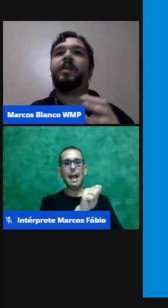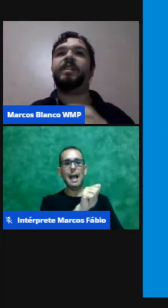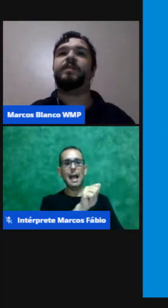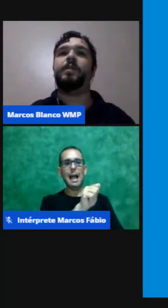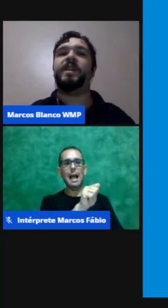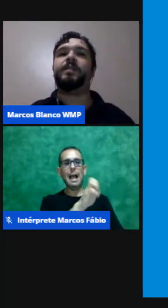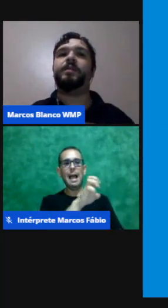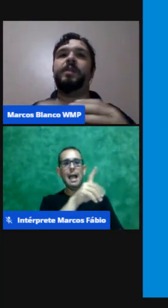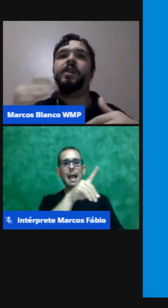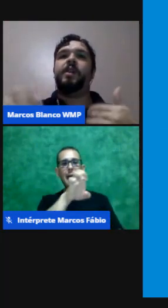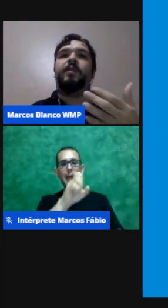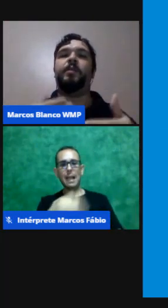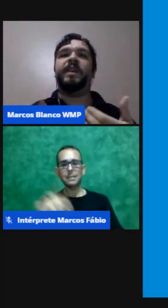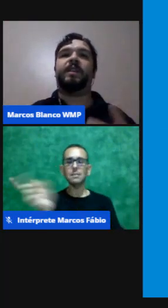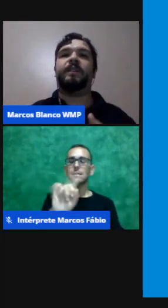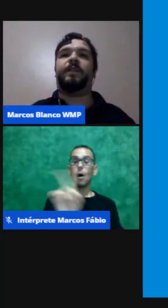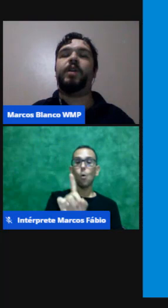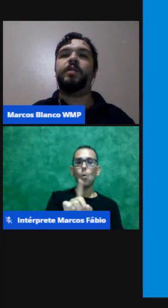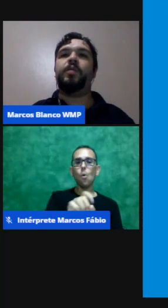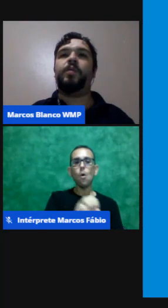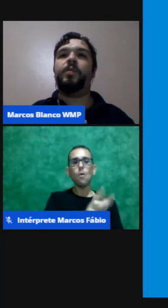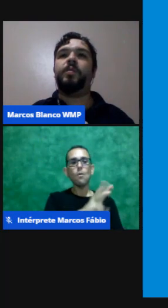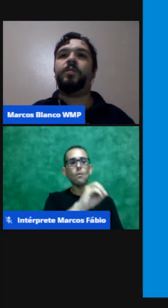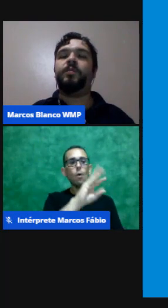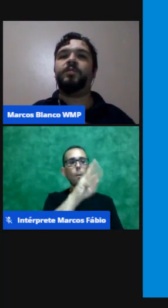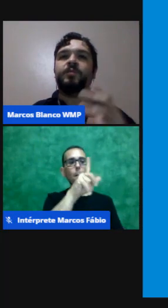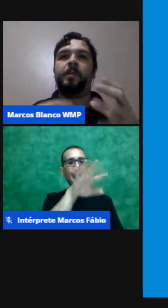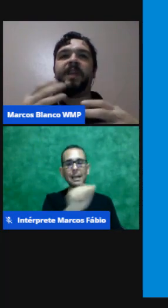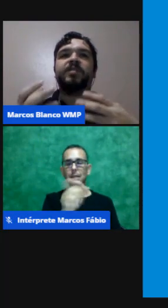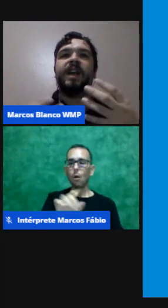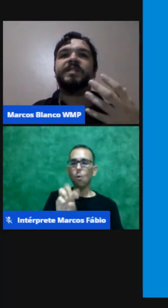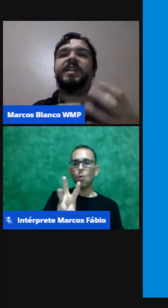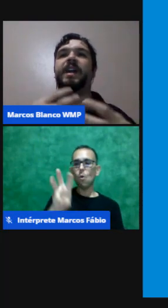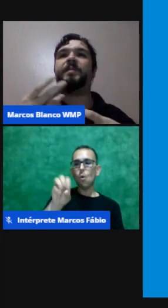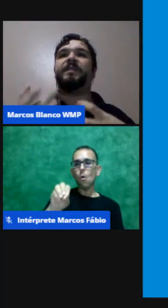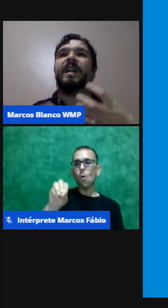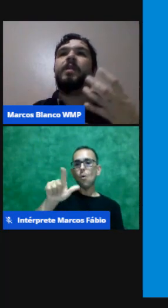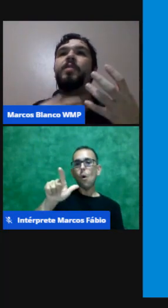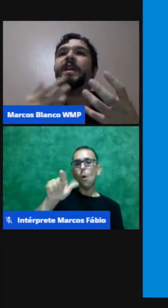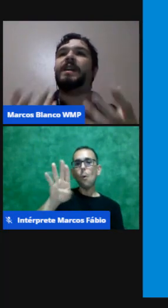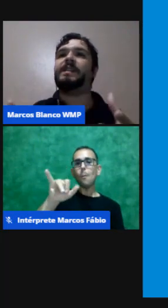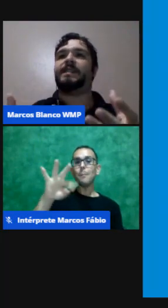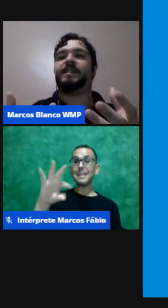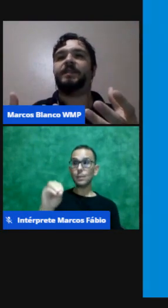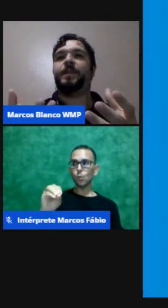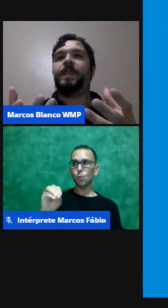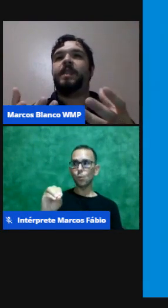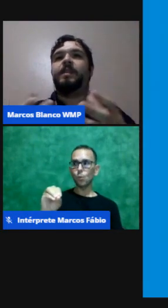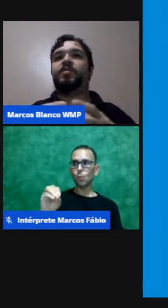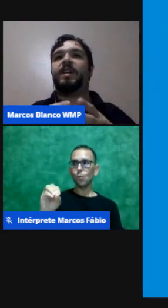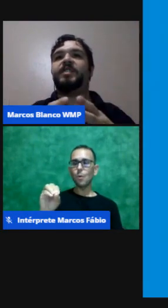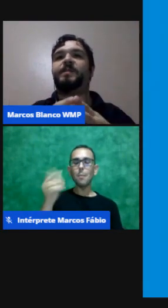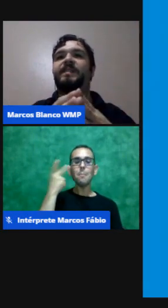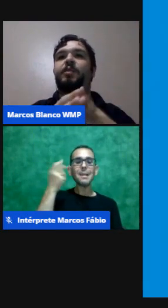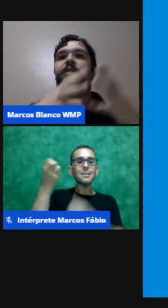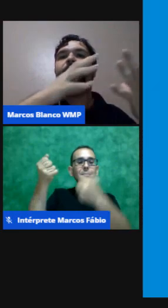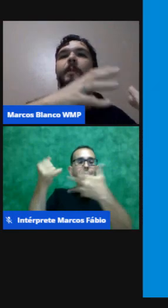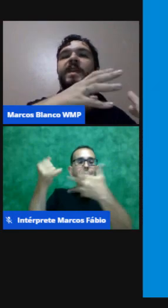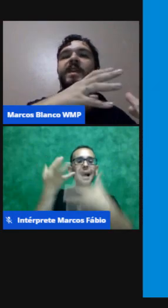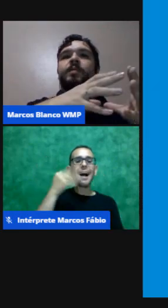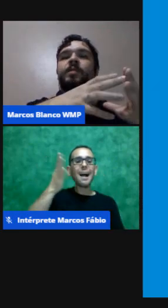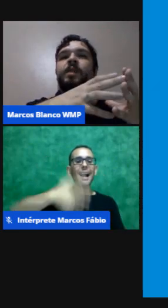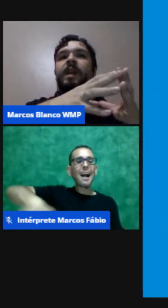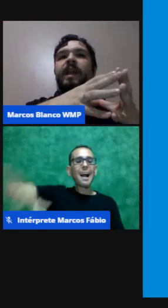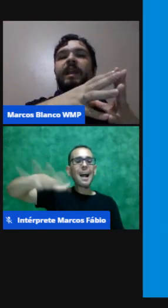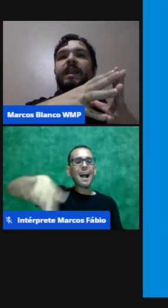vou chamar agora de Volbito. Volbito, ele foi um personagem criado para falar com crianças. Só que a gente percebeu